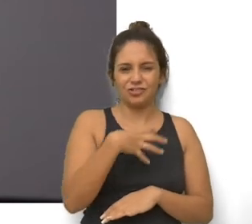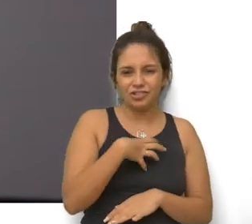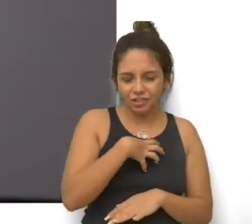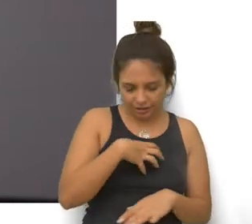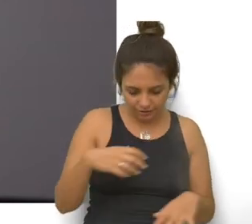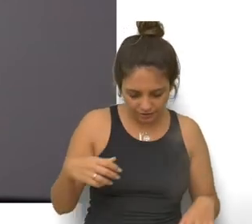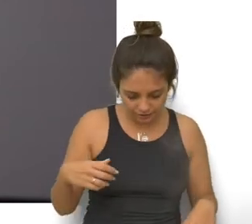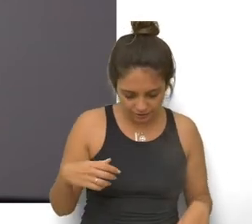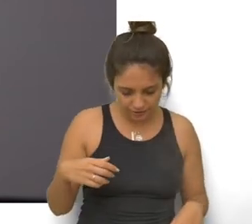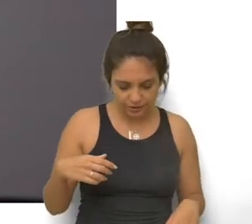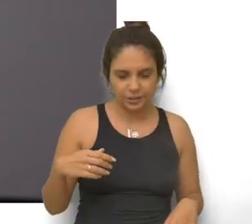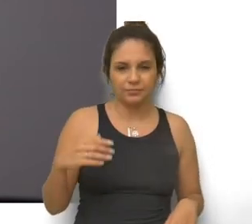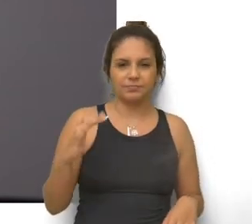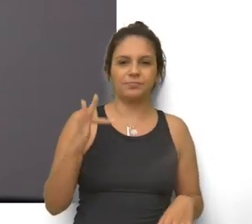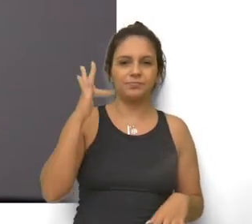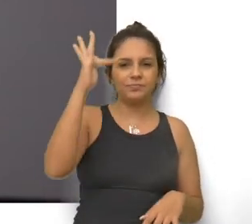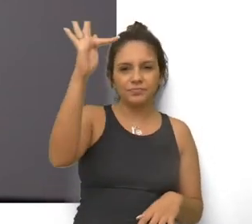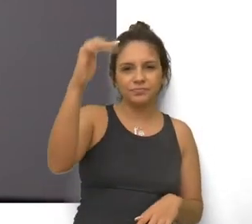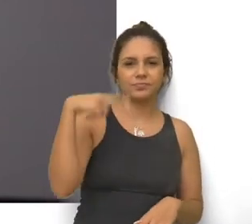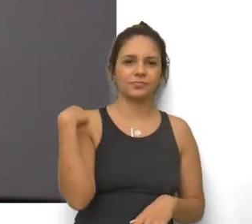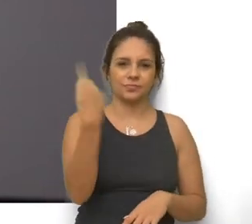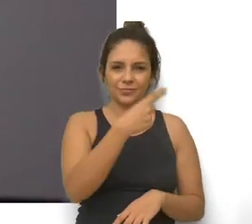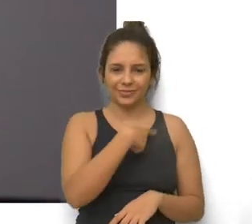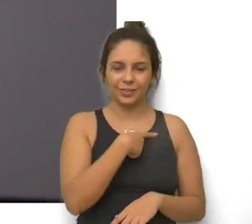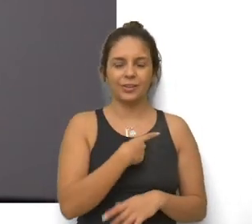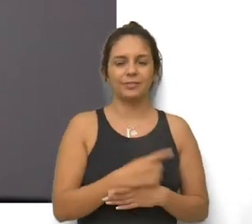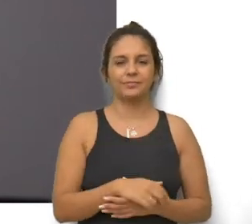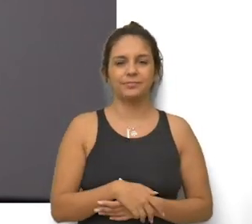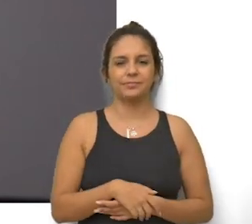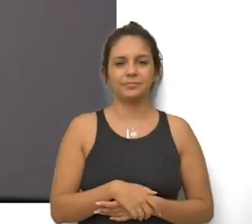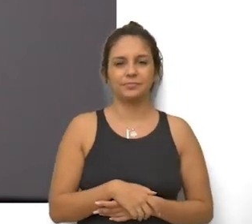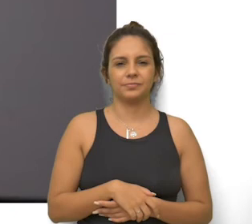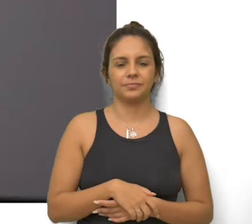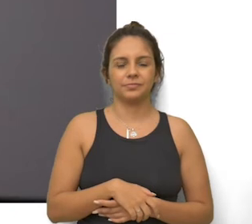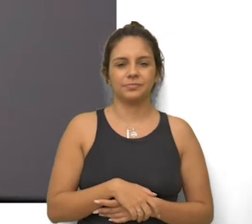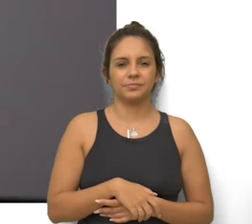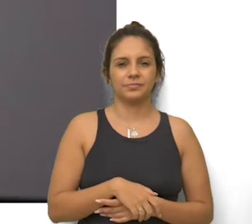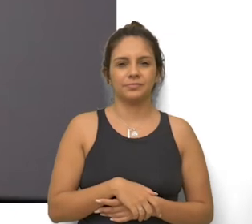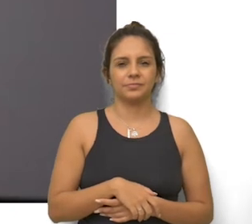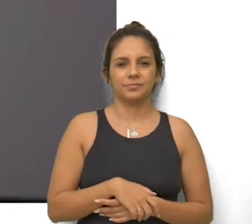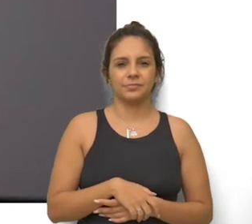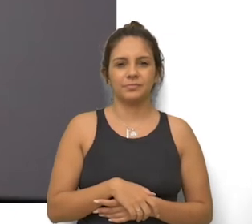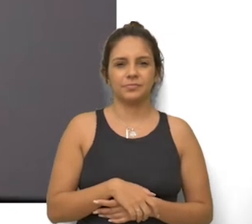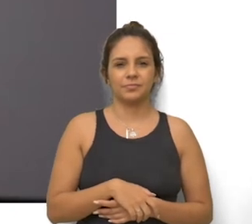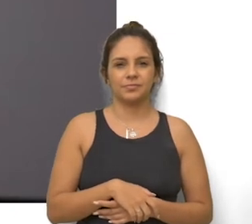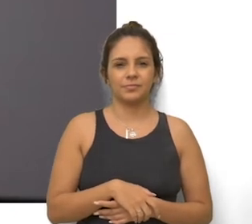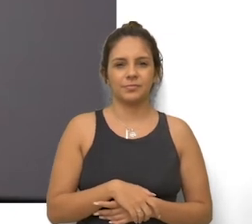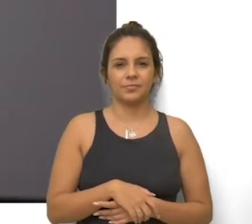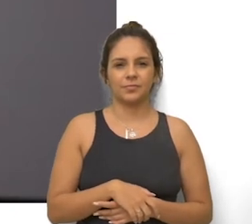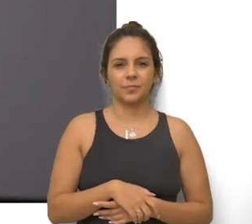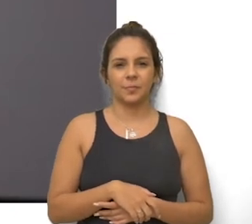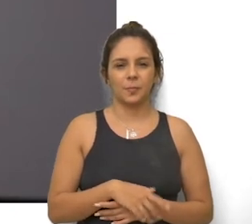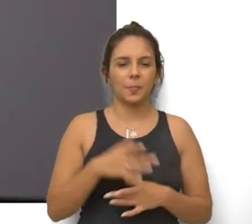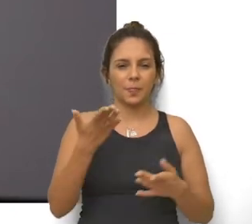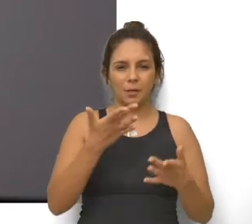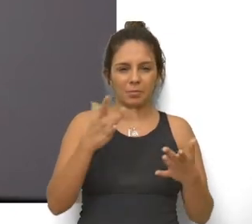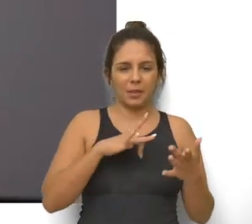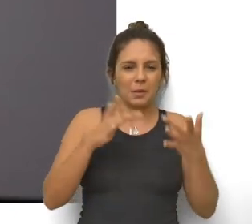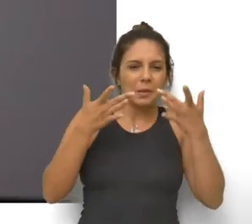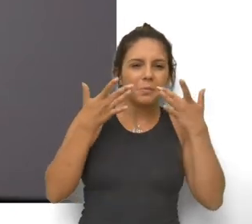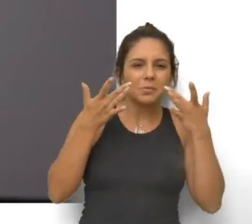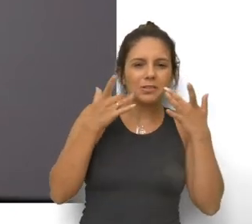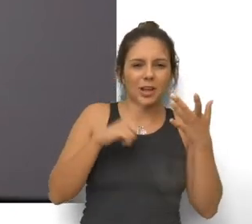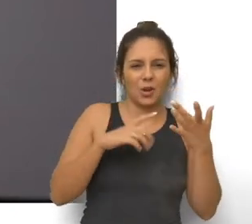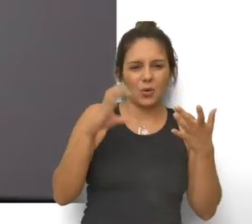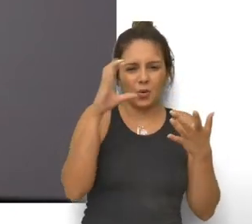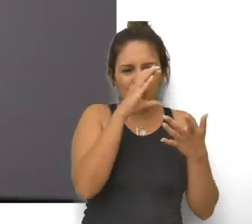com o futuro que nos sorria, né? E hoje em dia a peça tem uma pungência, tem